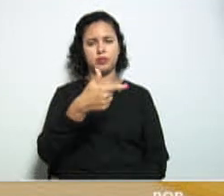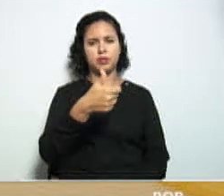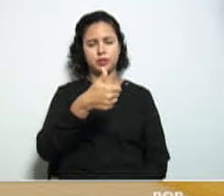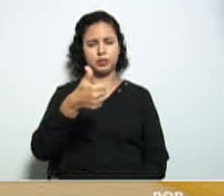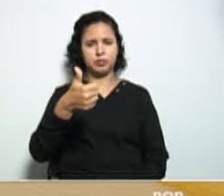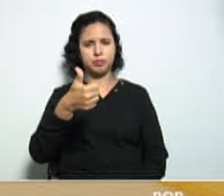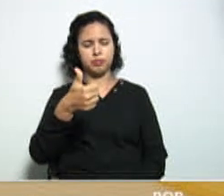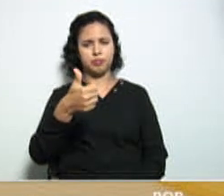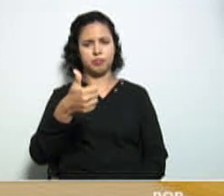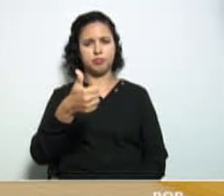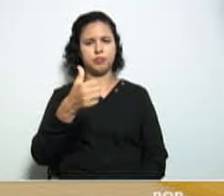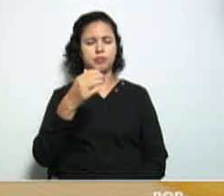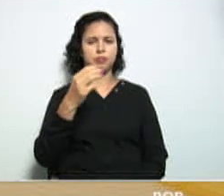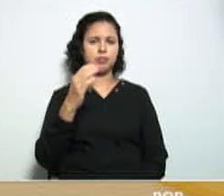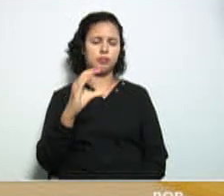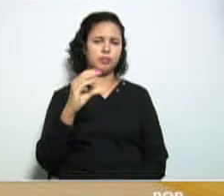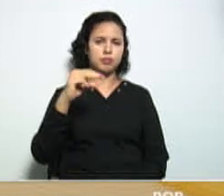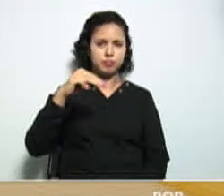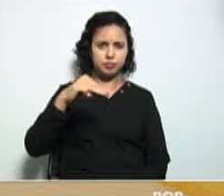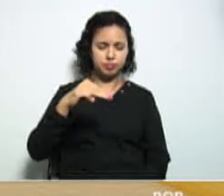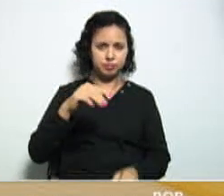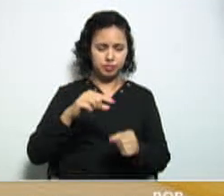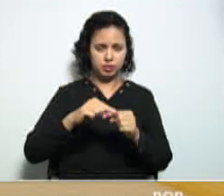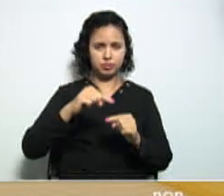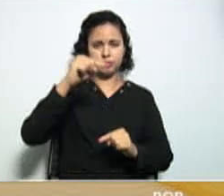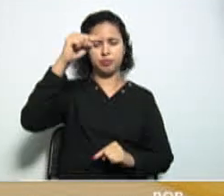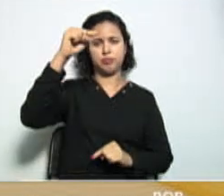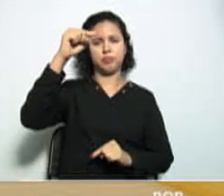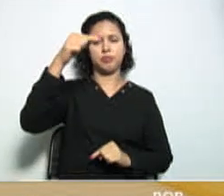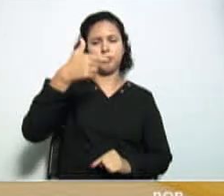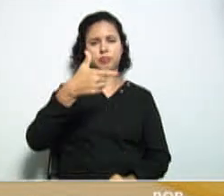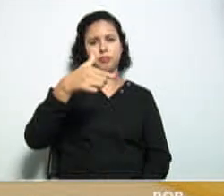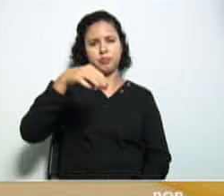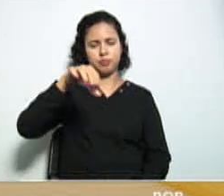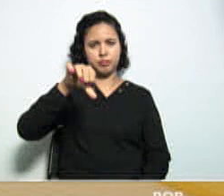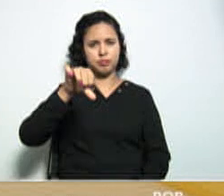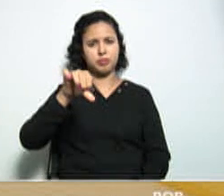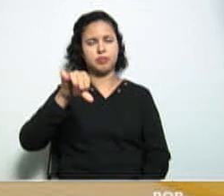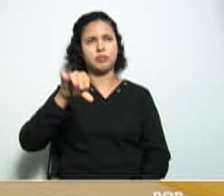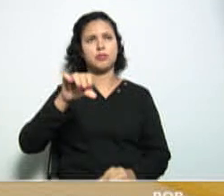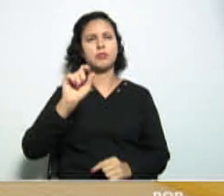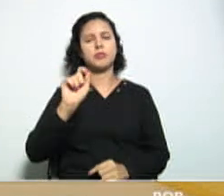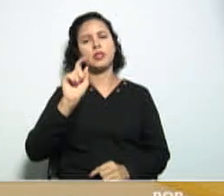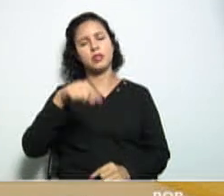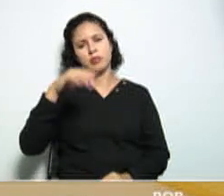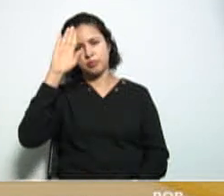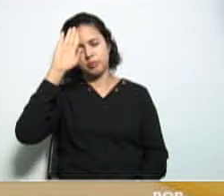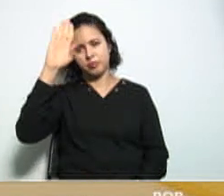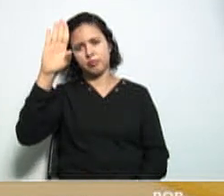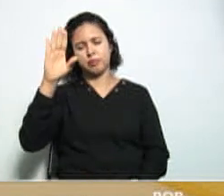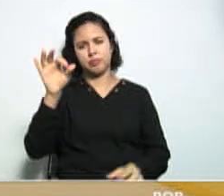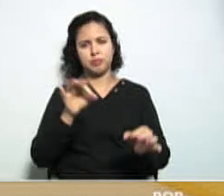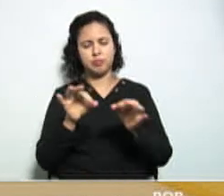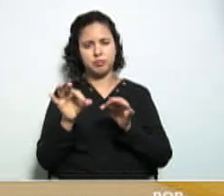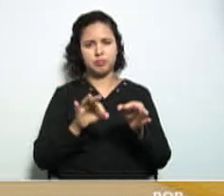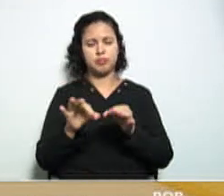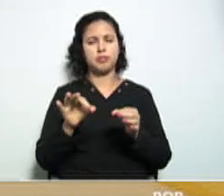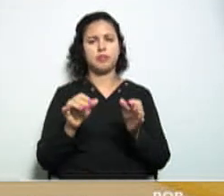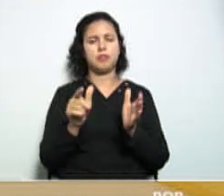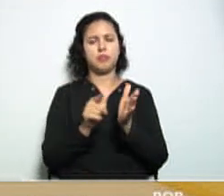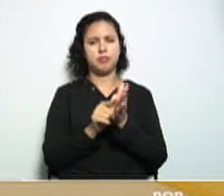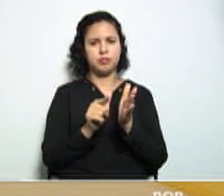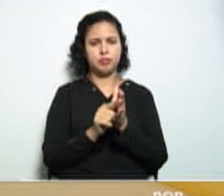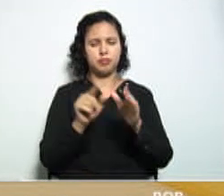e altura 29,7. Então, esses 2 elementos são os principais elementos com relação à configuração de página. Você vai clicar